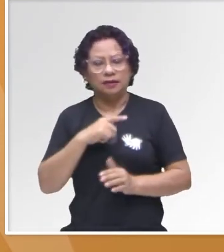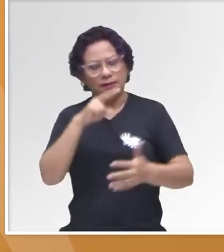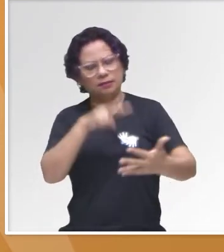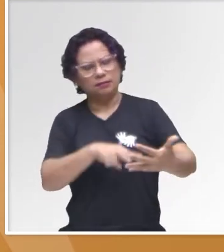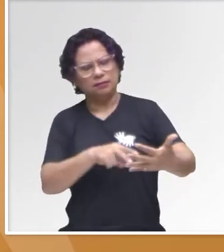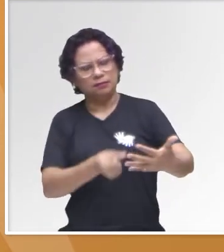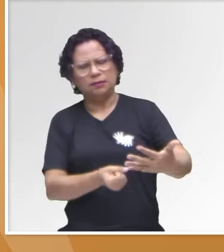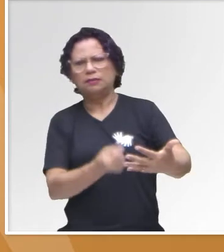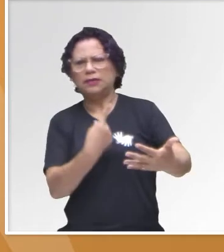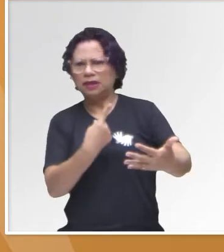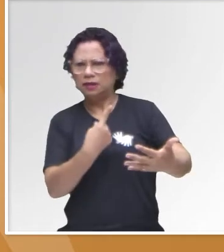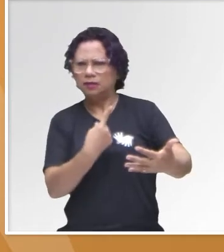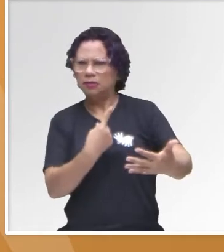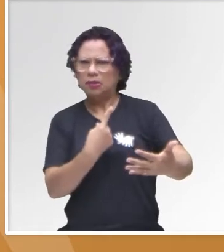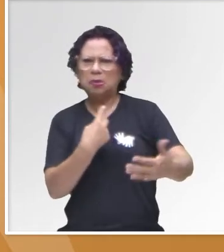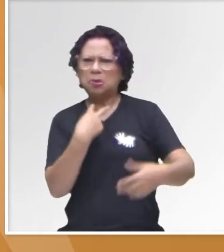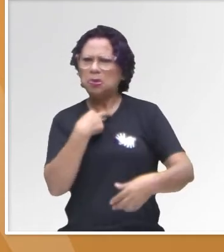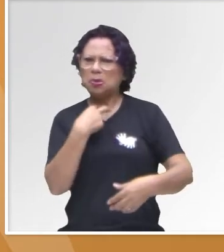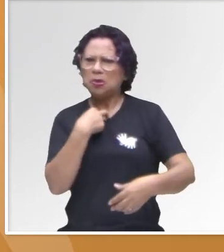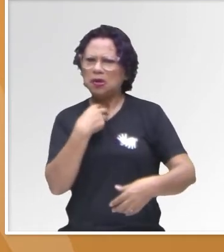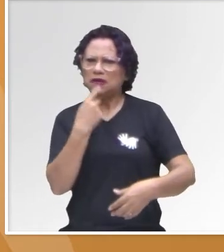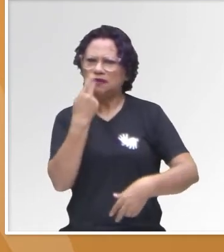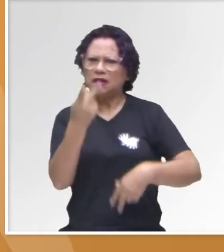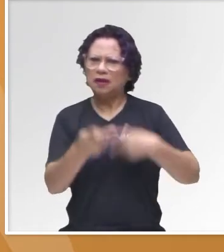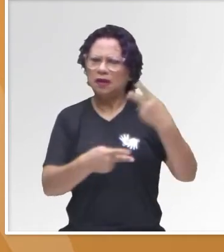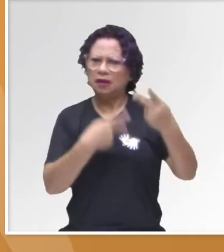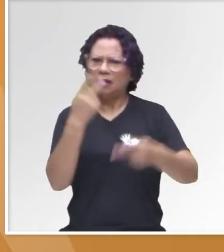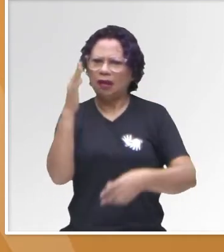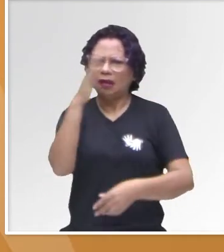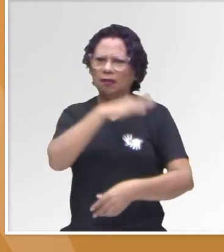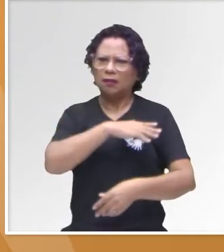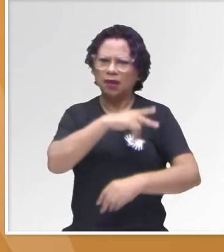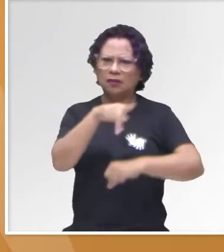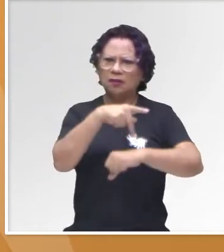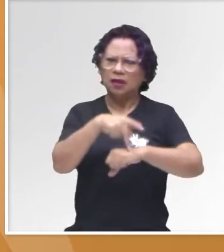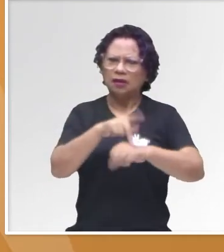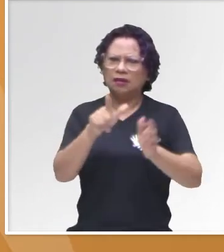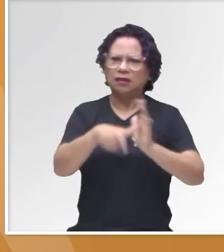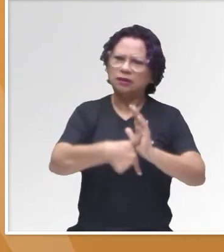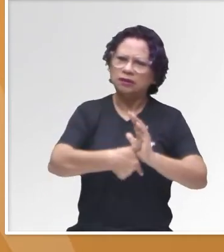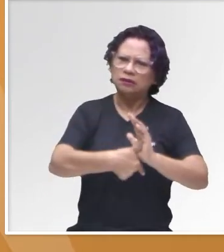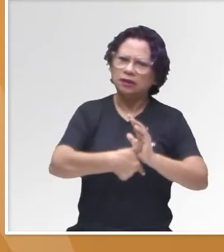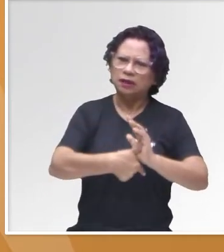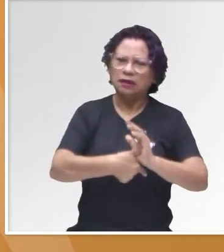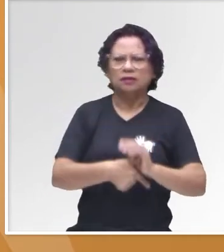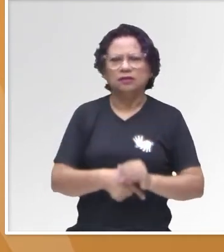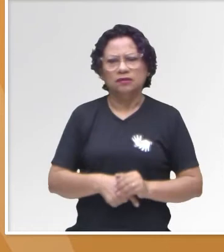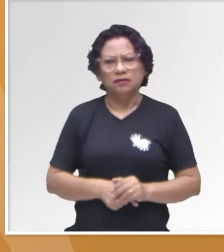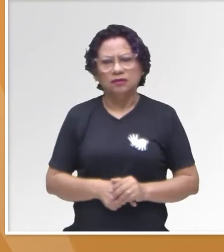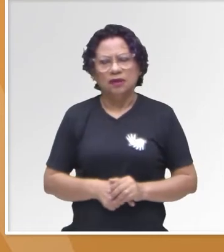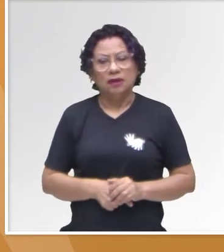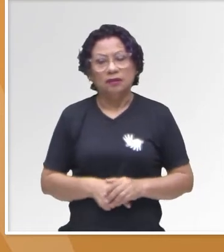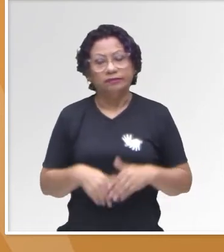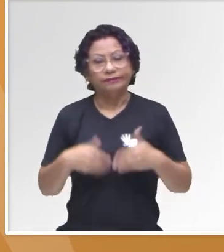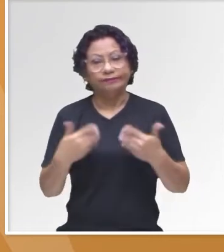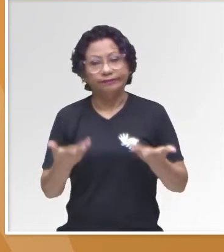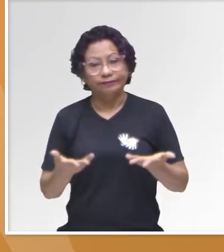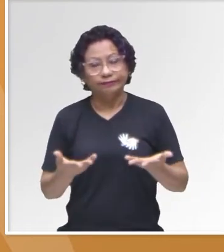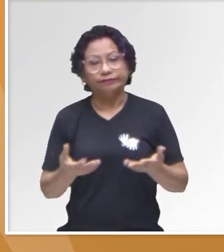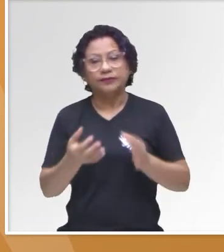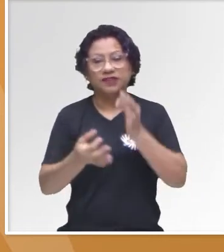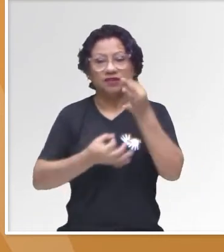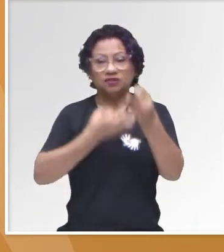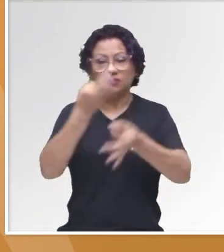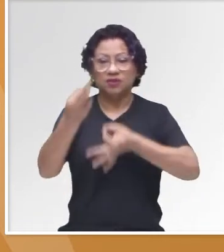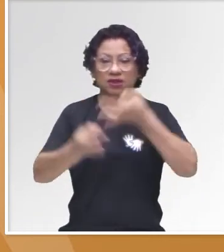termo, devido ao nome, né, de dar uma ideia de subdesenvolvido mesmo, de pobre, está abaixo do desenvolvimento, abaixo